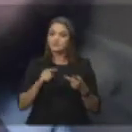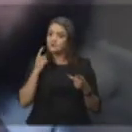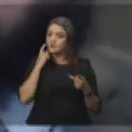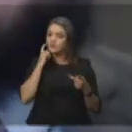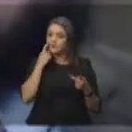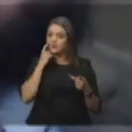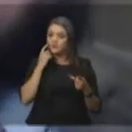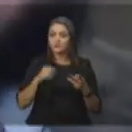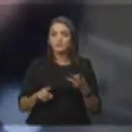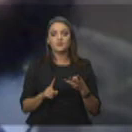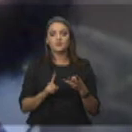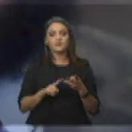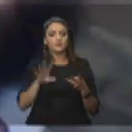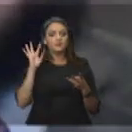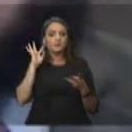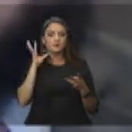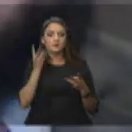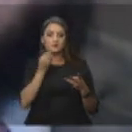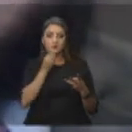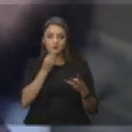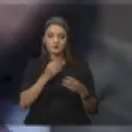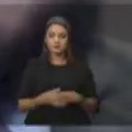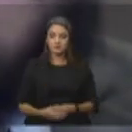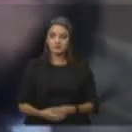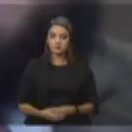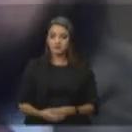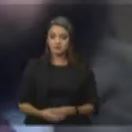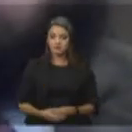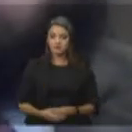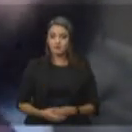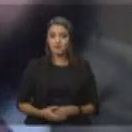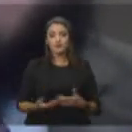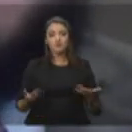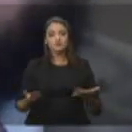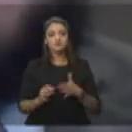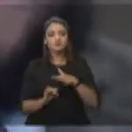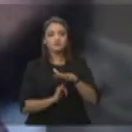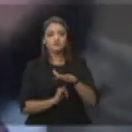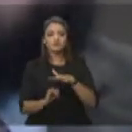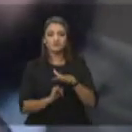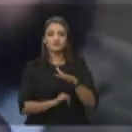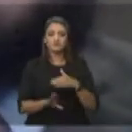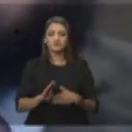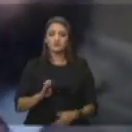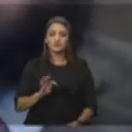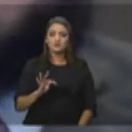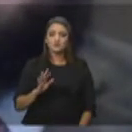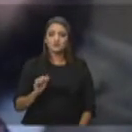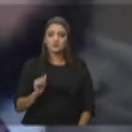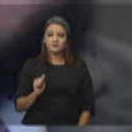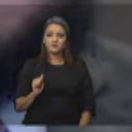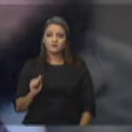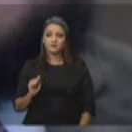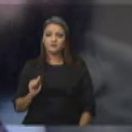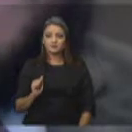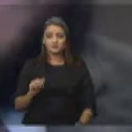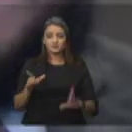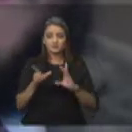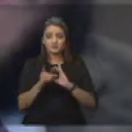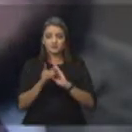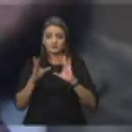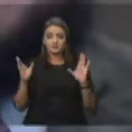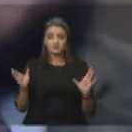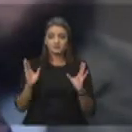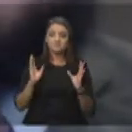Marques e ministro Dias Toffoli. O objetivo da nossa fala do Instituto Beta para a Democracia